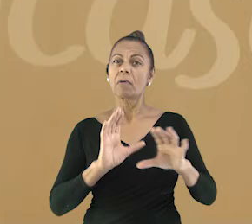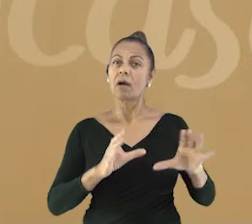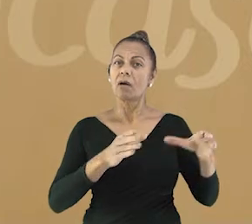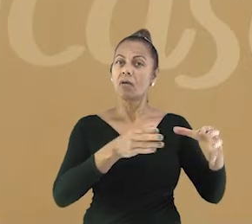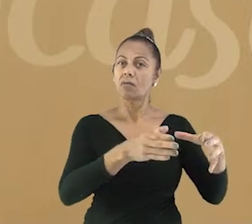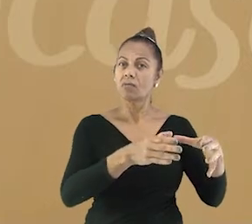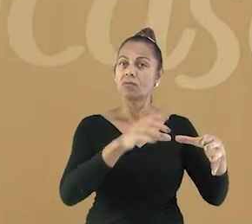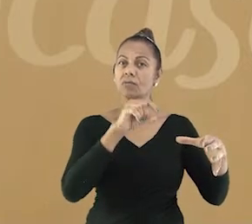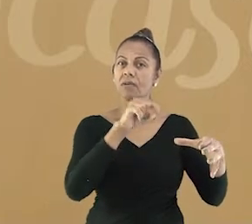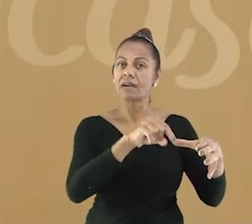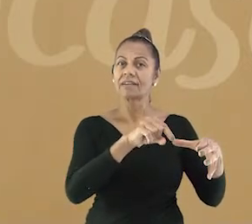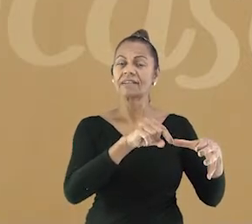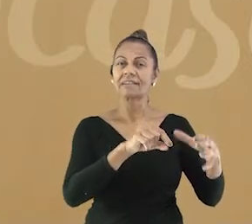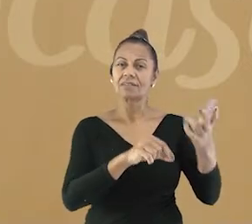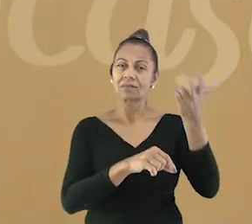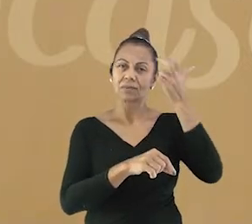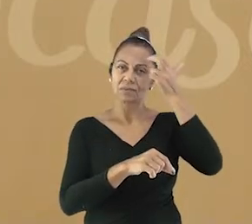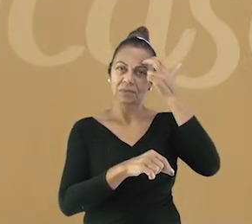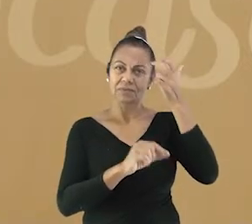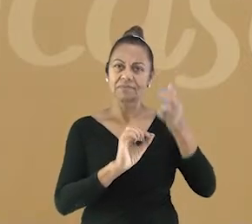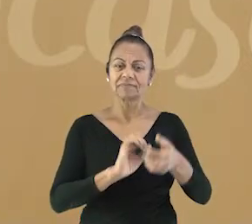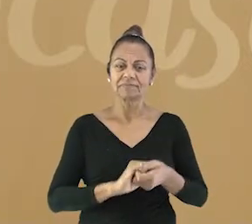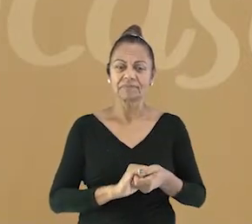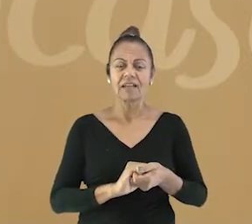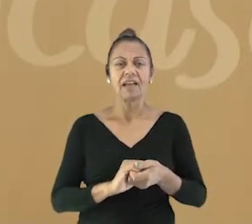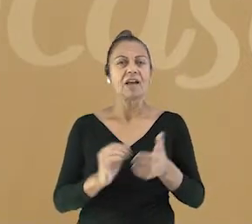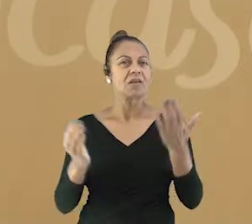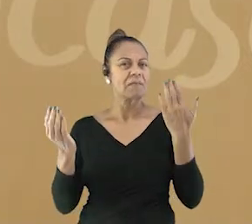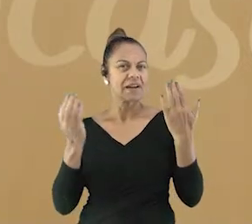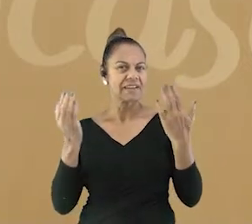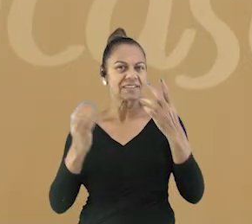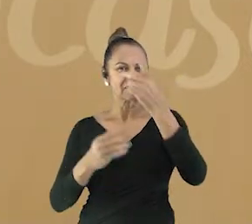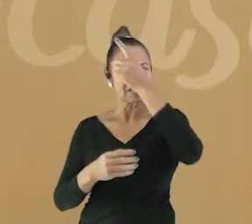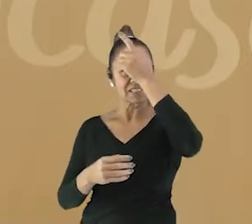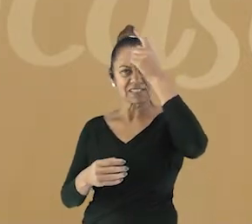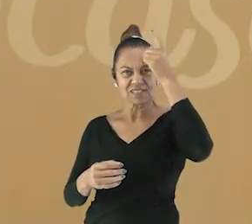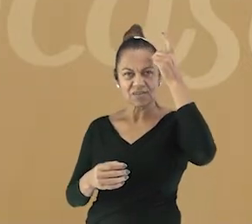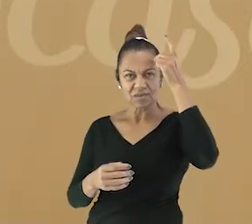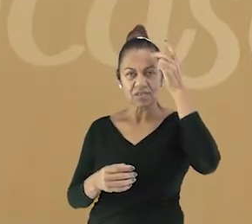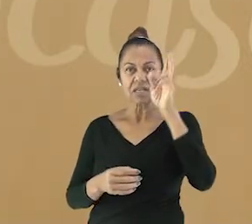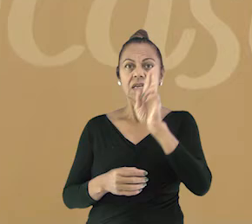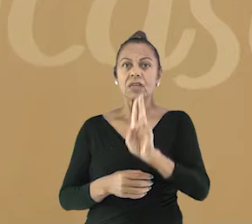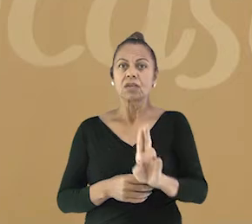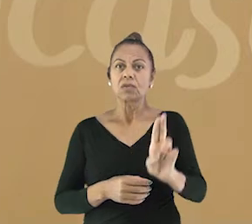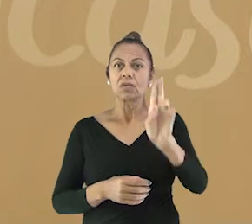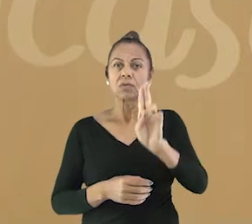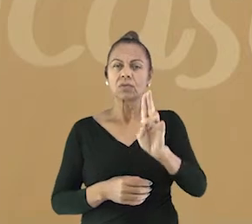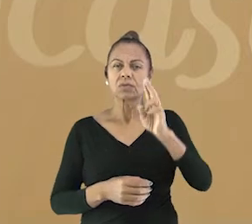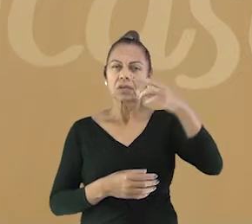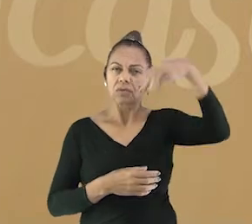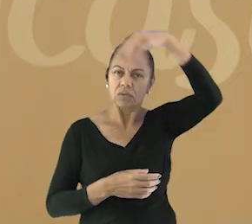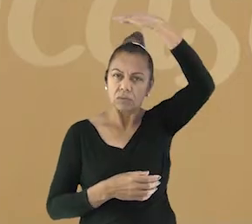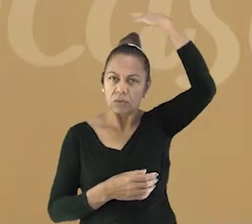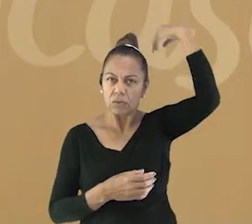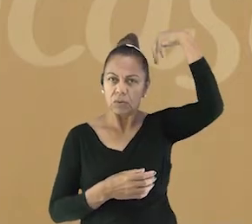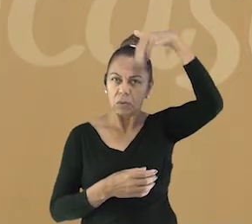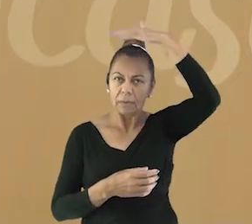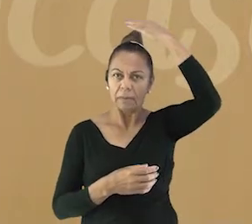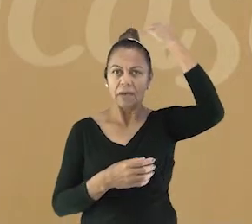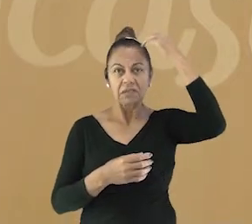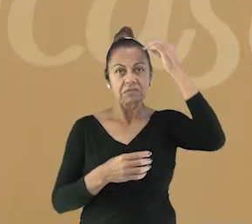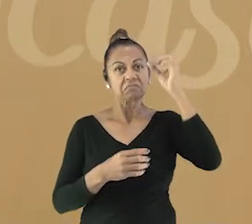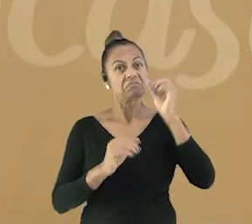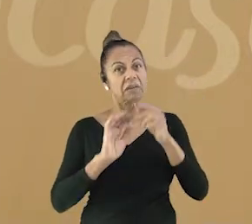a identidade de um grupo e é através das manifestações da cultura que as pessoas se identificam